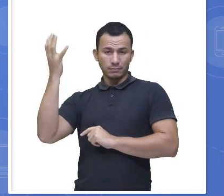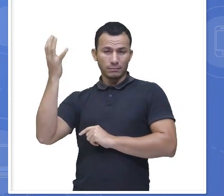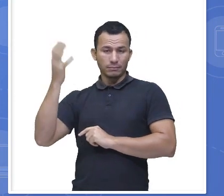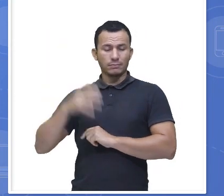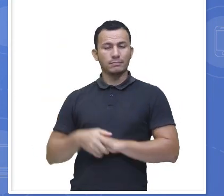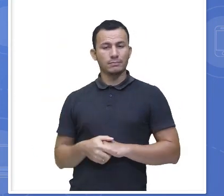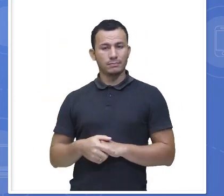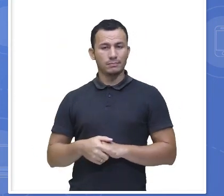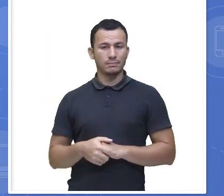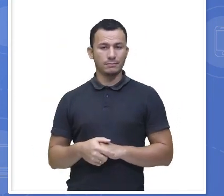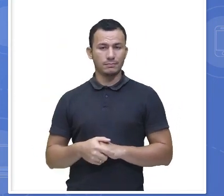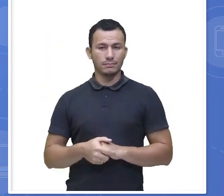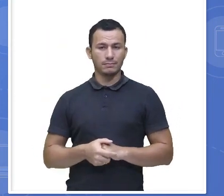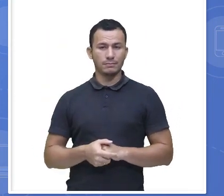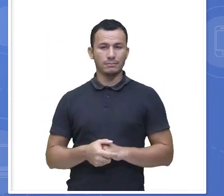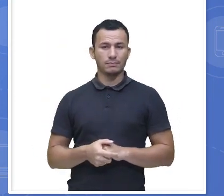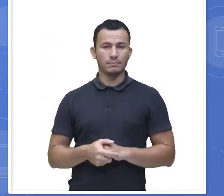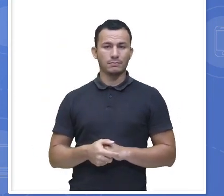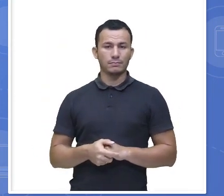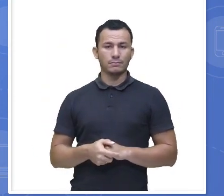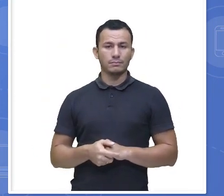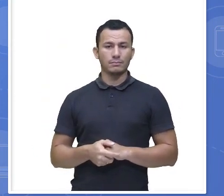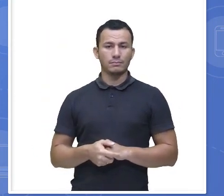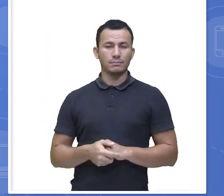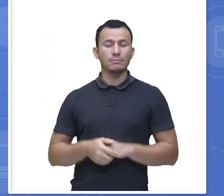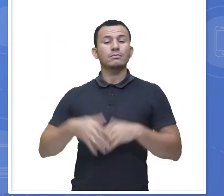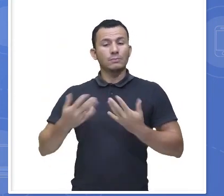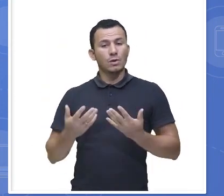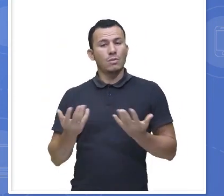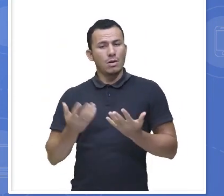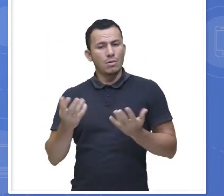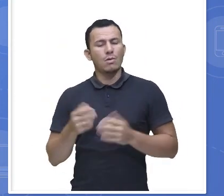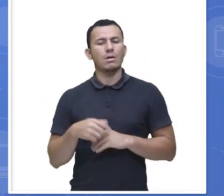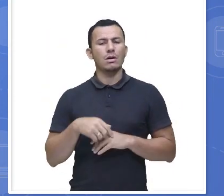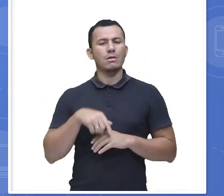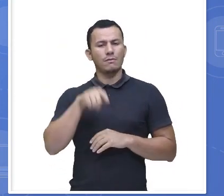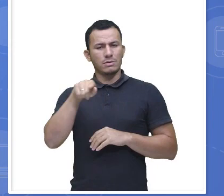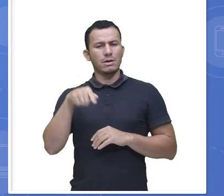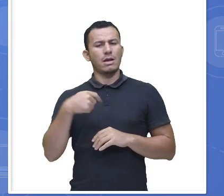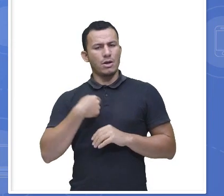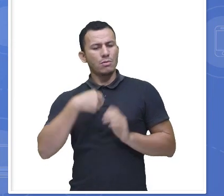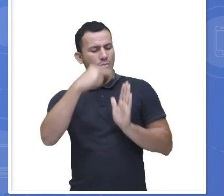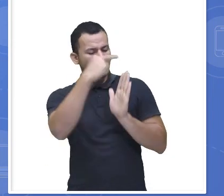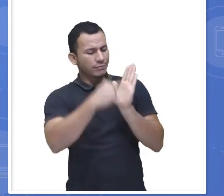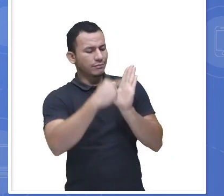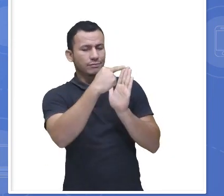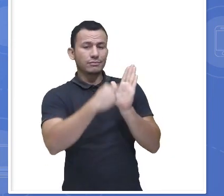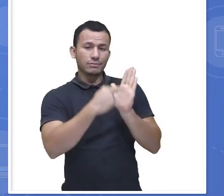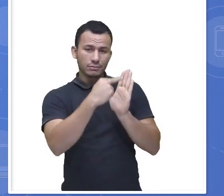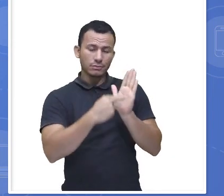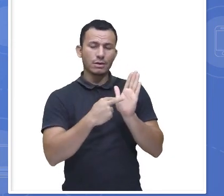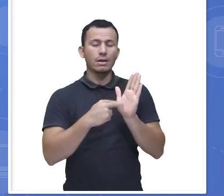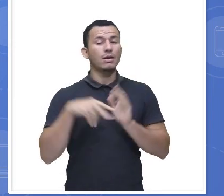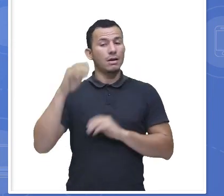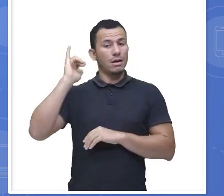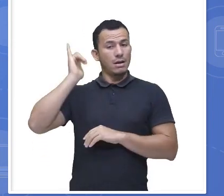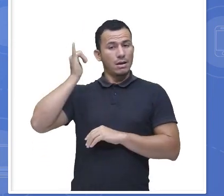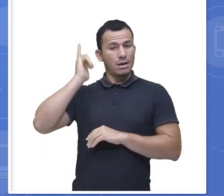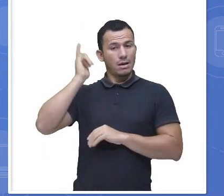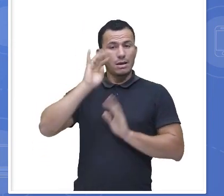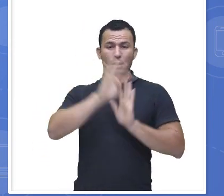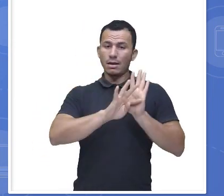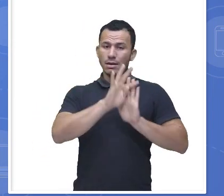um fato. Muito bem. Agora nós vamos ler, eu aqui e você aí, um texto